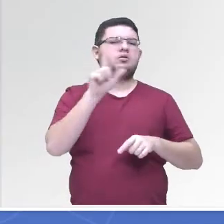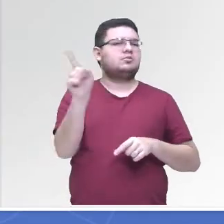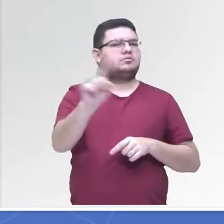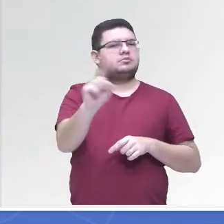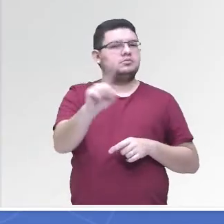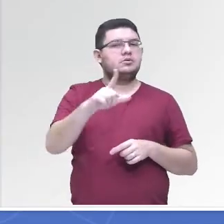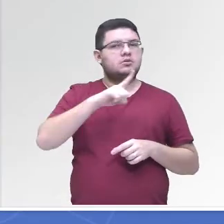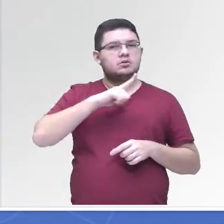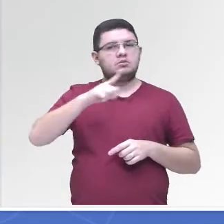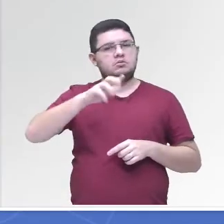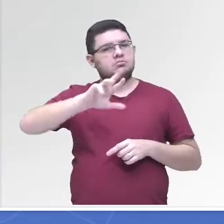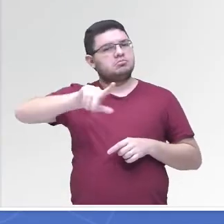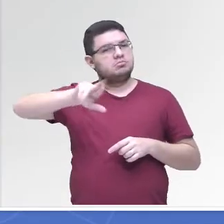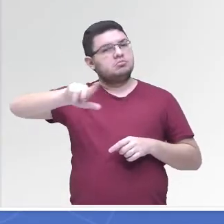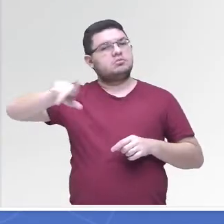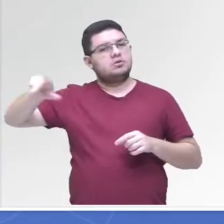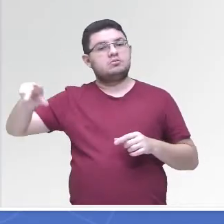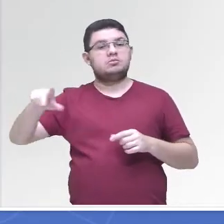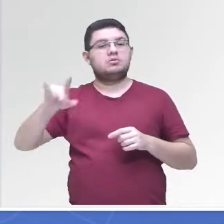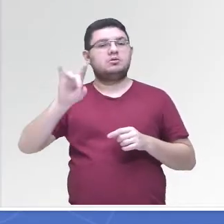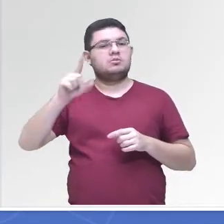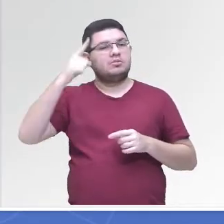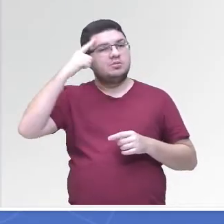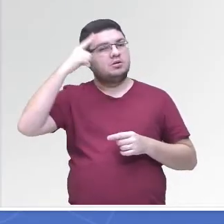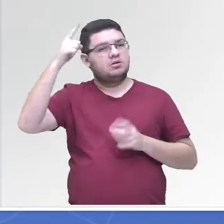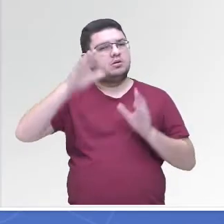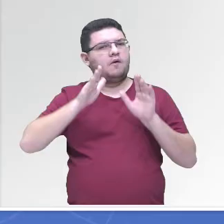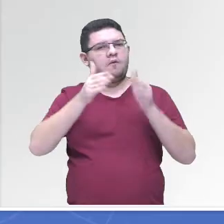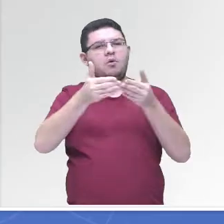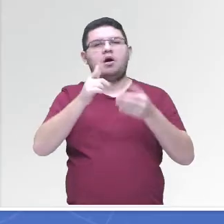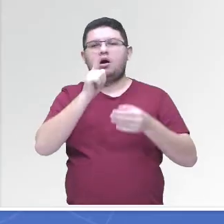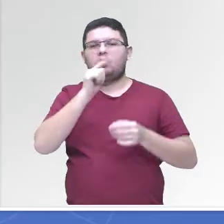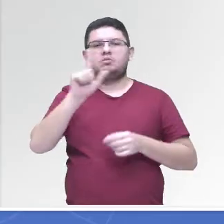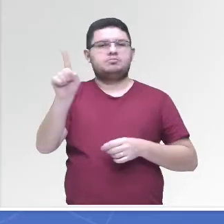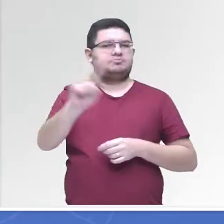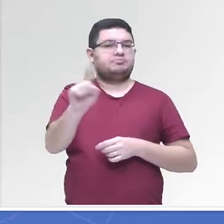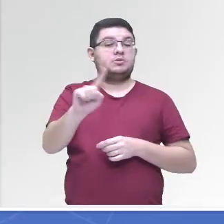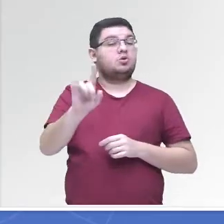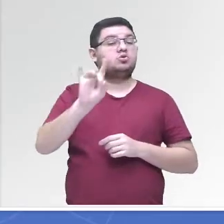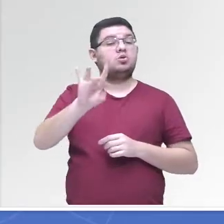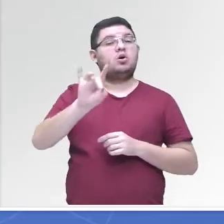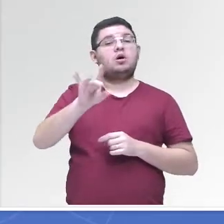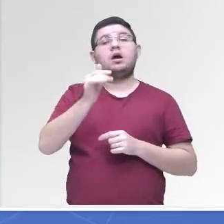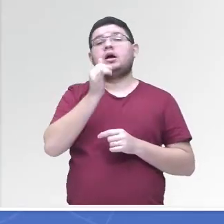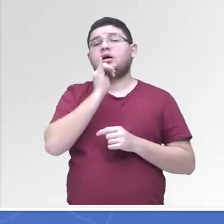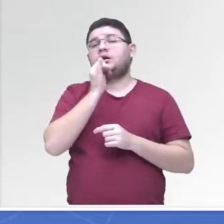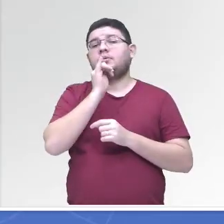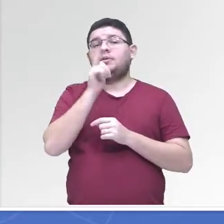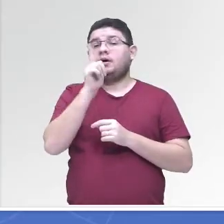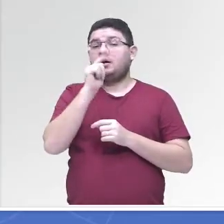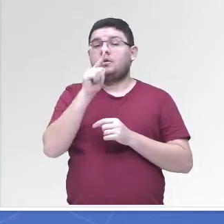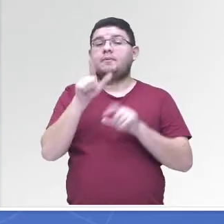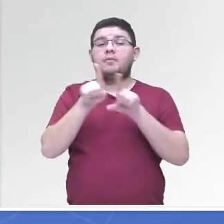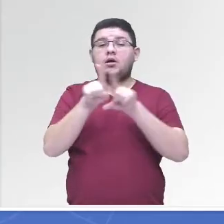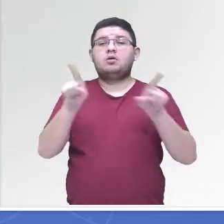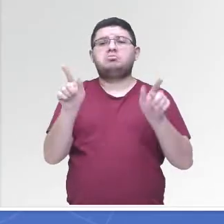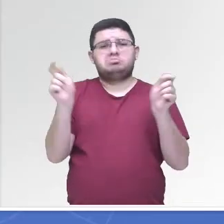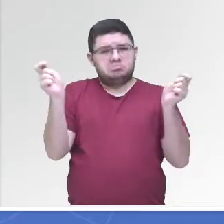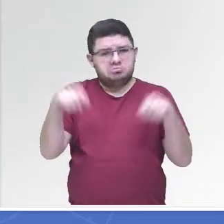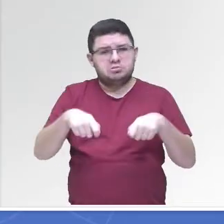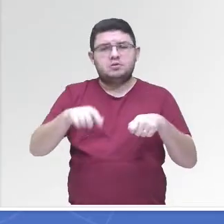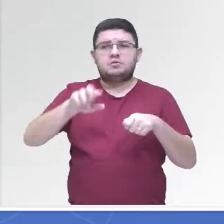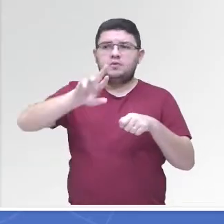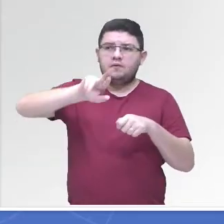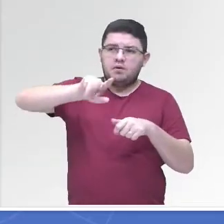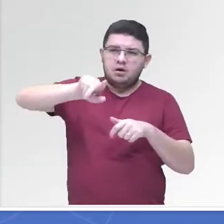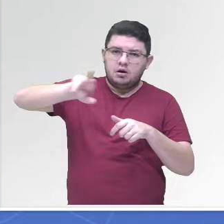os conceitos que serão trabalhados aqui são só para a água, tá? A gente limita como um exemplo de sistema, mas a gente pode aplicar